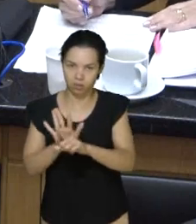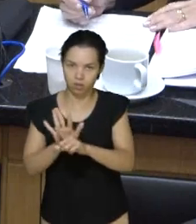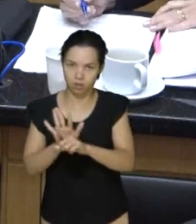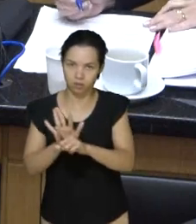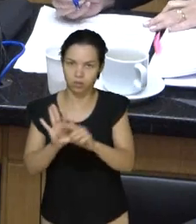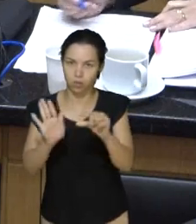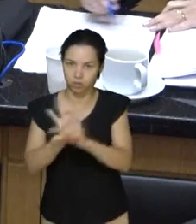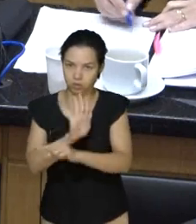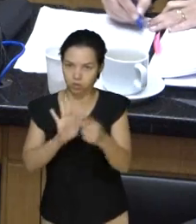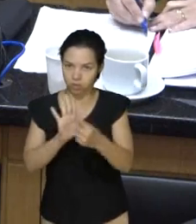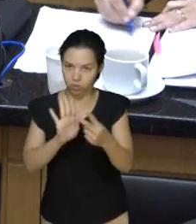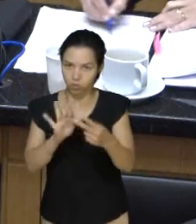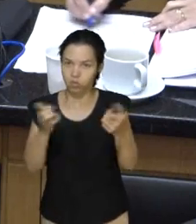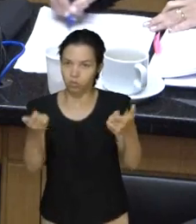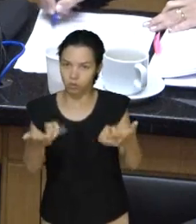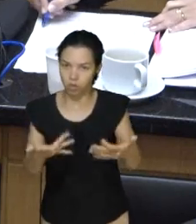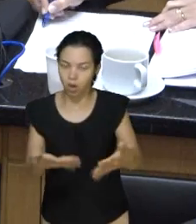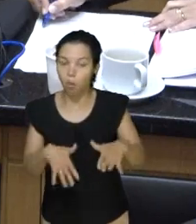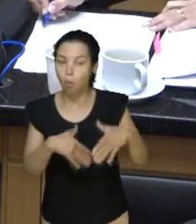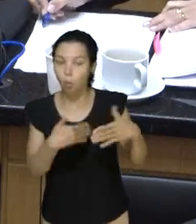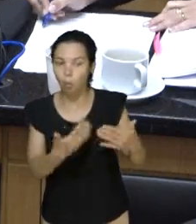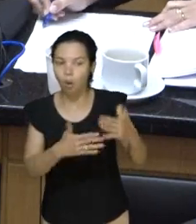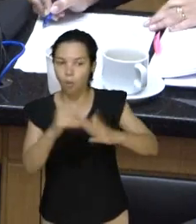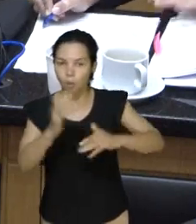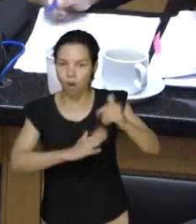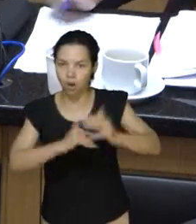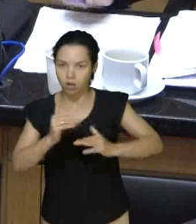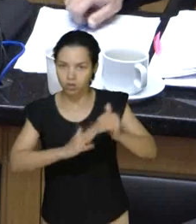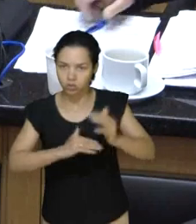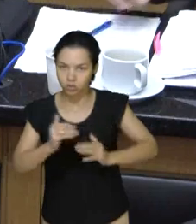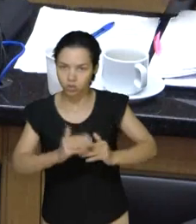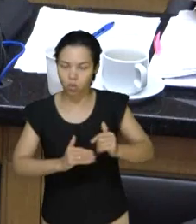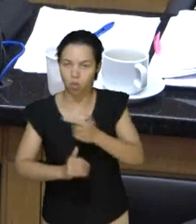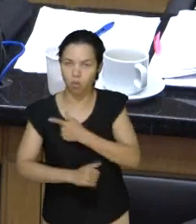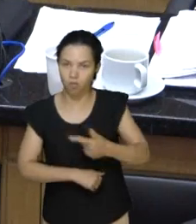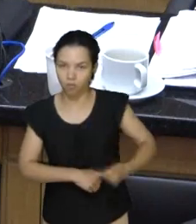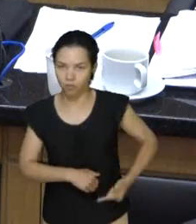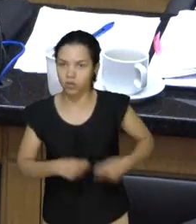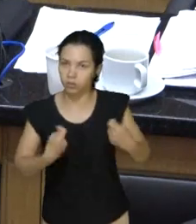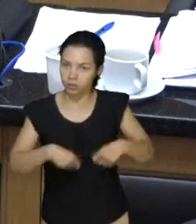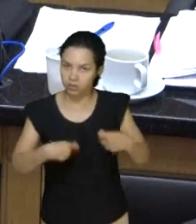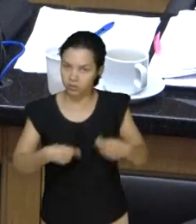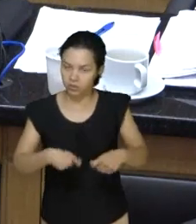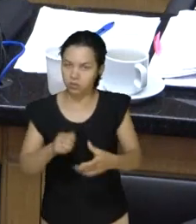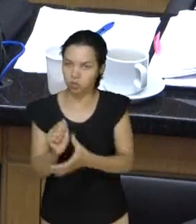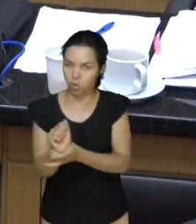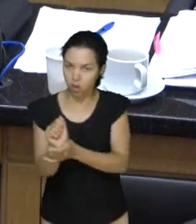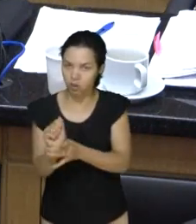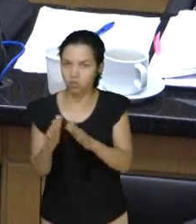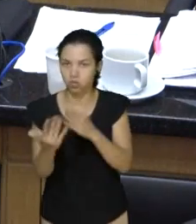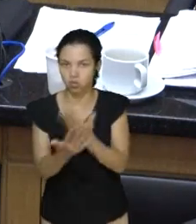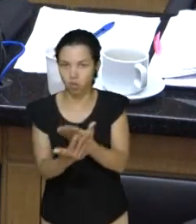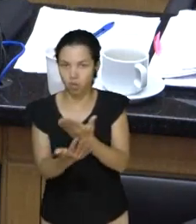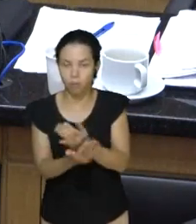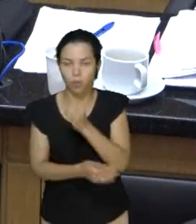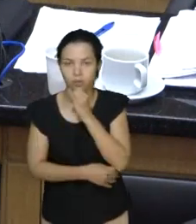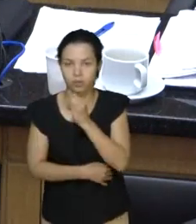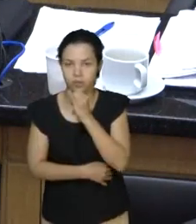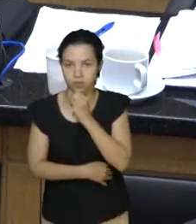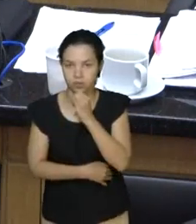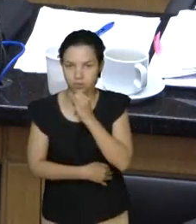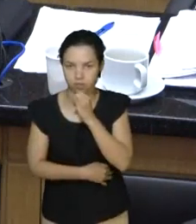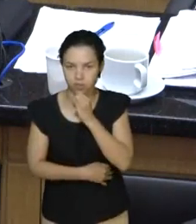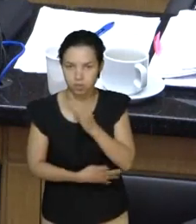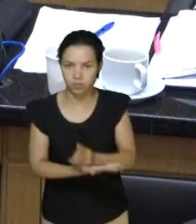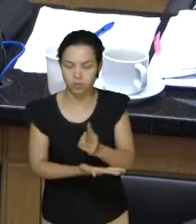as ações que o poder público tem que executar para que haja segurança escolar, que seriam, por exemplo, manutenção de